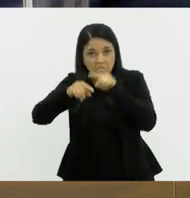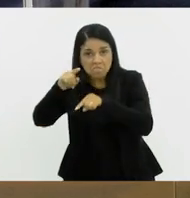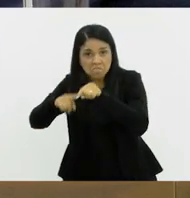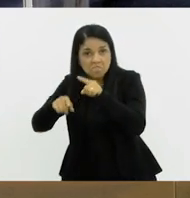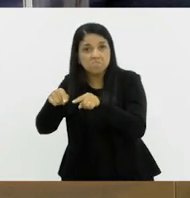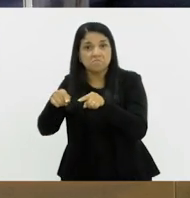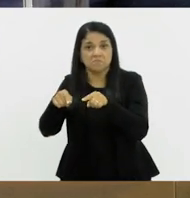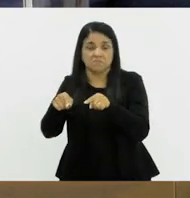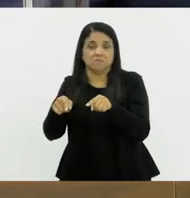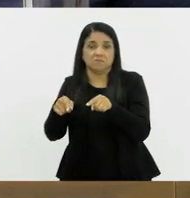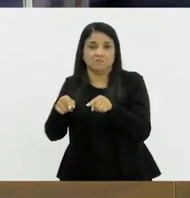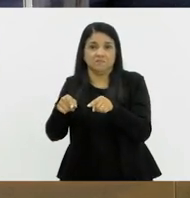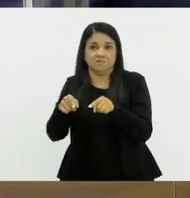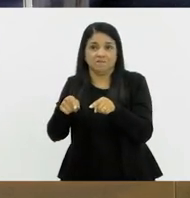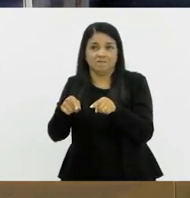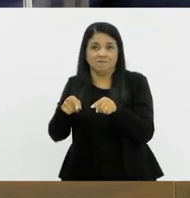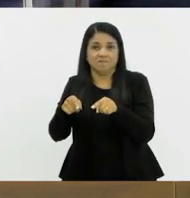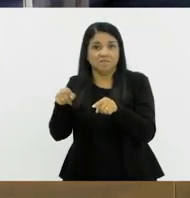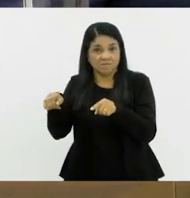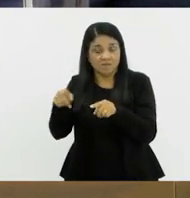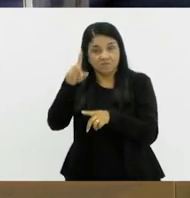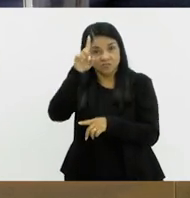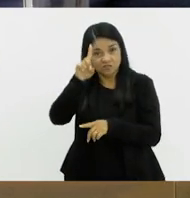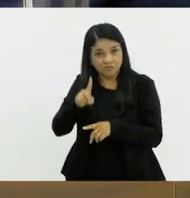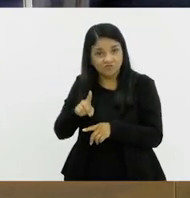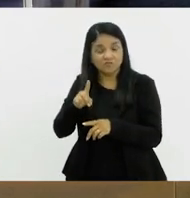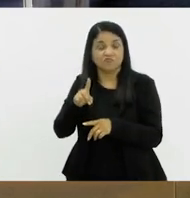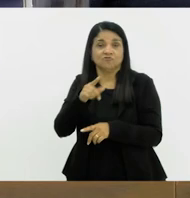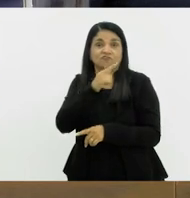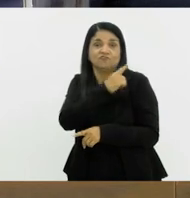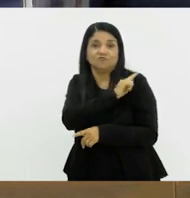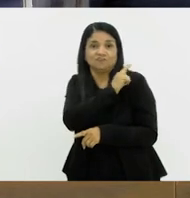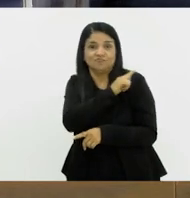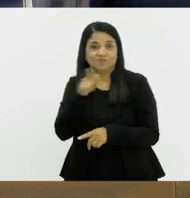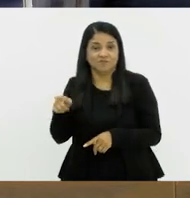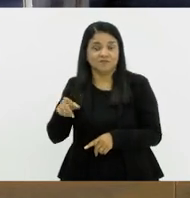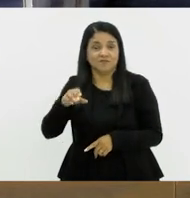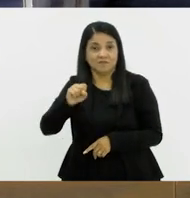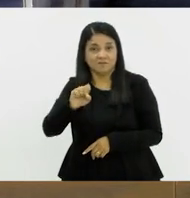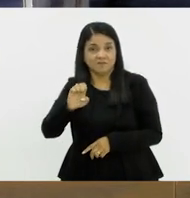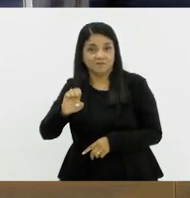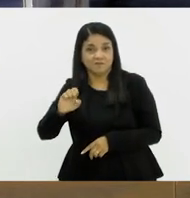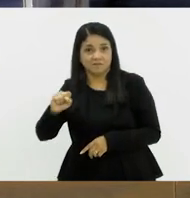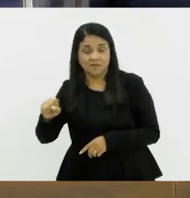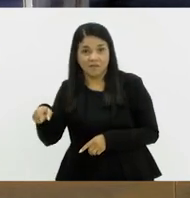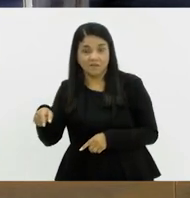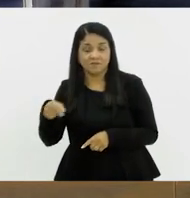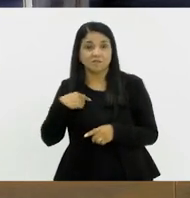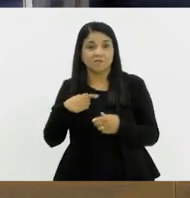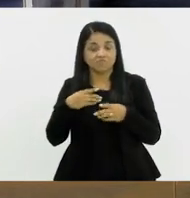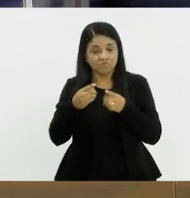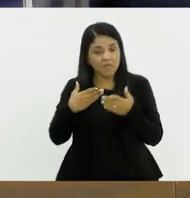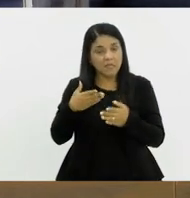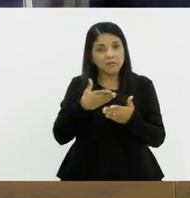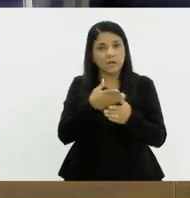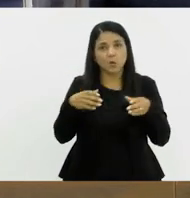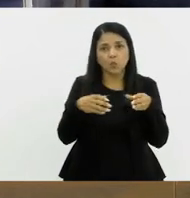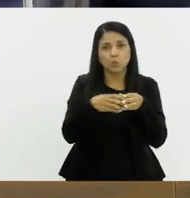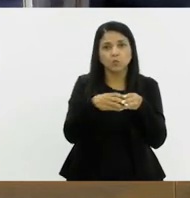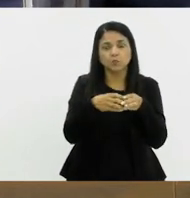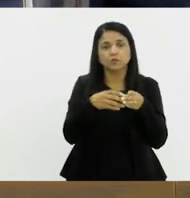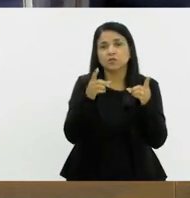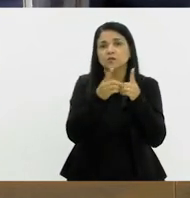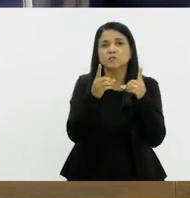gerido pela SES, nesse olhar da assistência. Então, eu corro de entrar lá a equipe de assistência e falar, bom, mas o que é isso